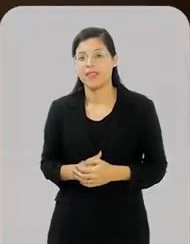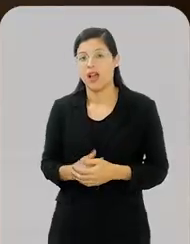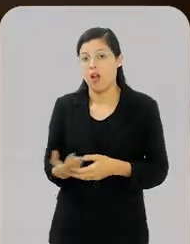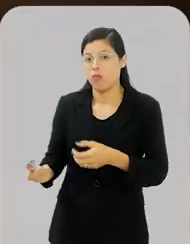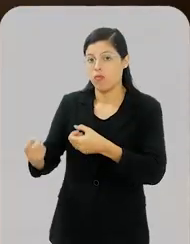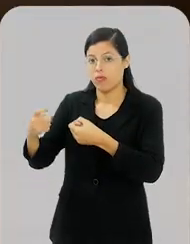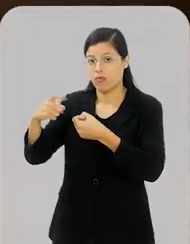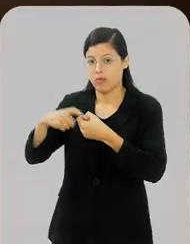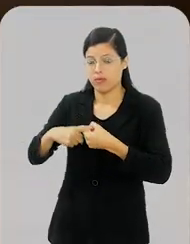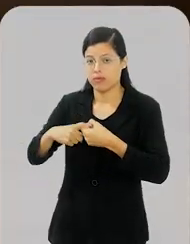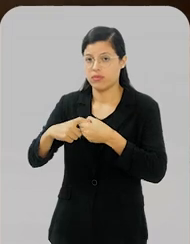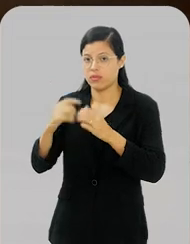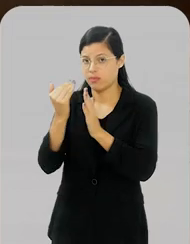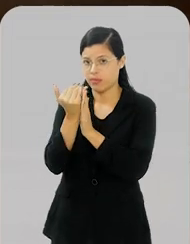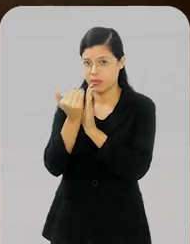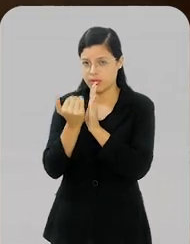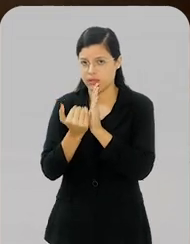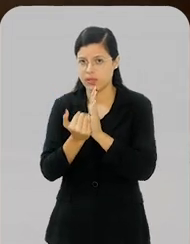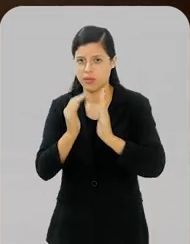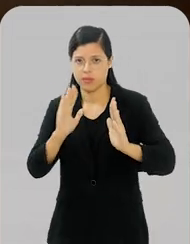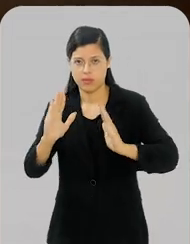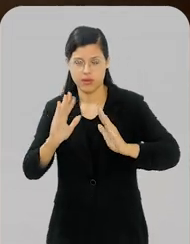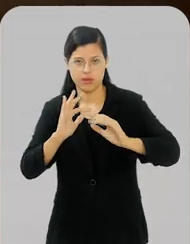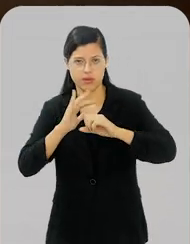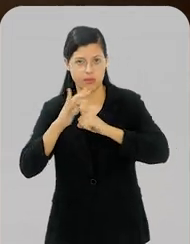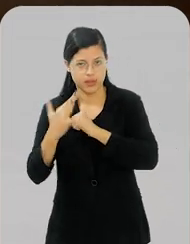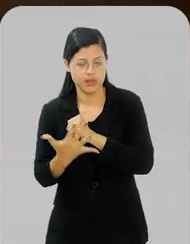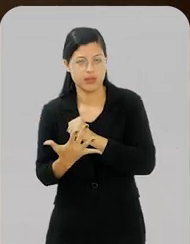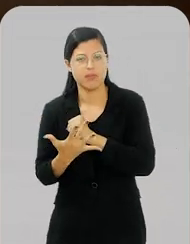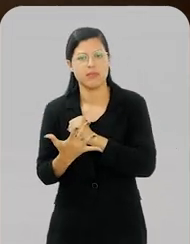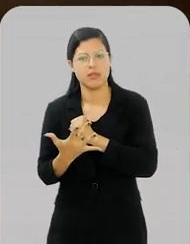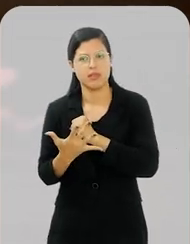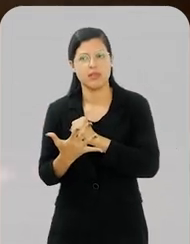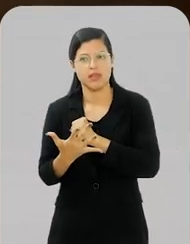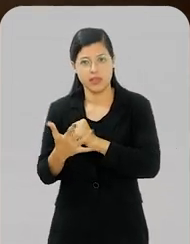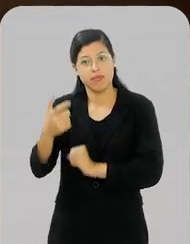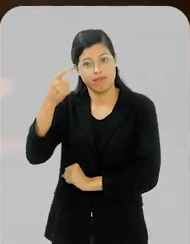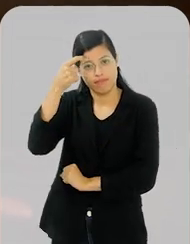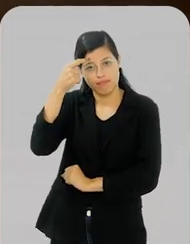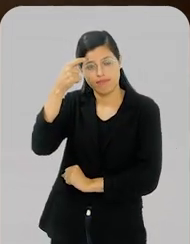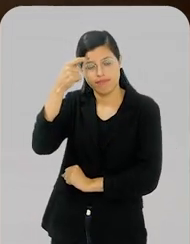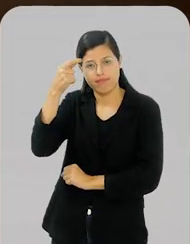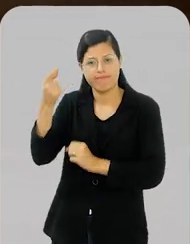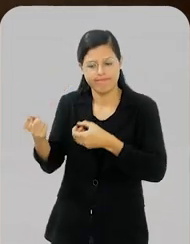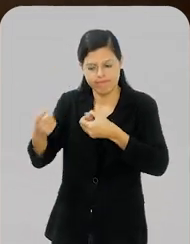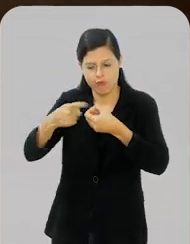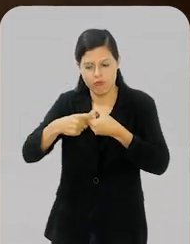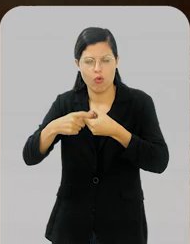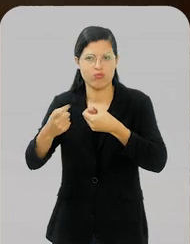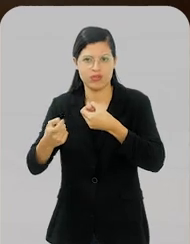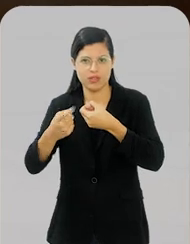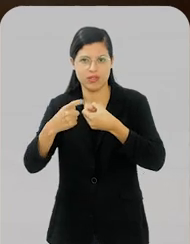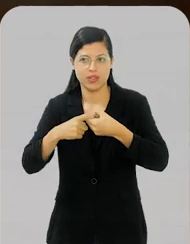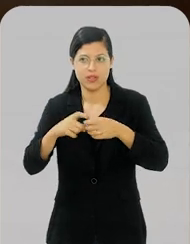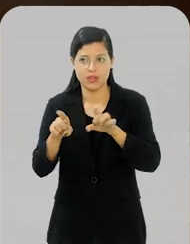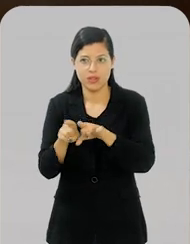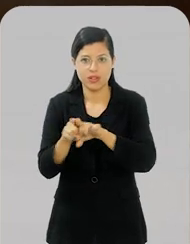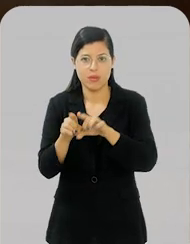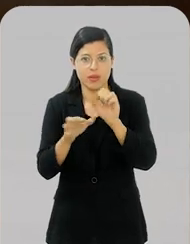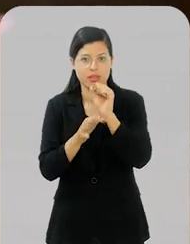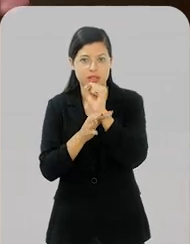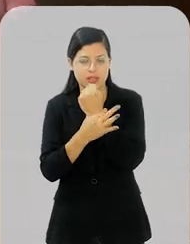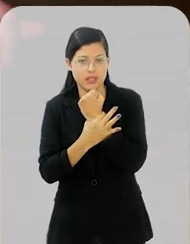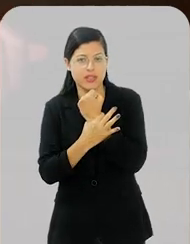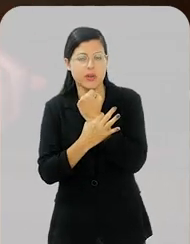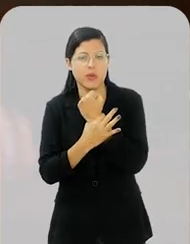A retomada de uma programação no meio da pandemia e uma retomada que fosse consciente, né? E